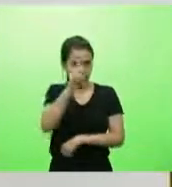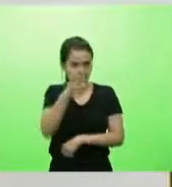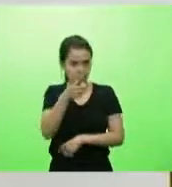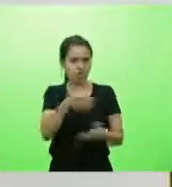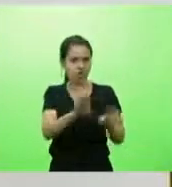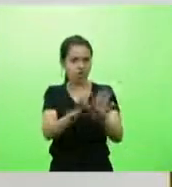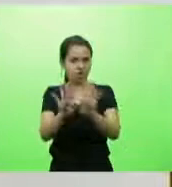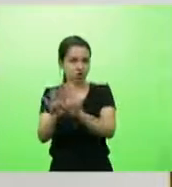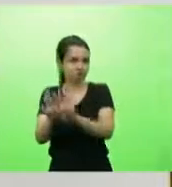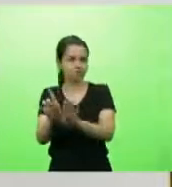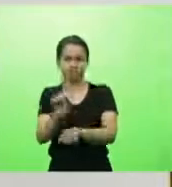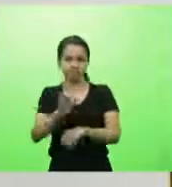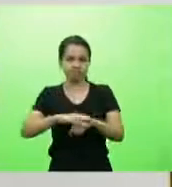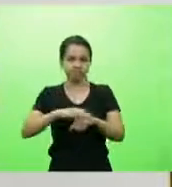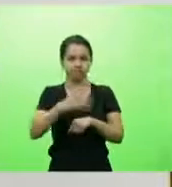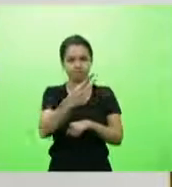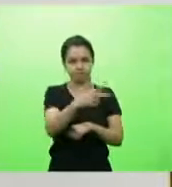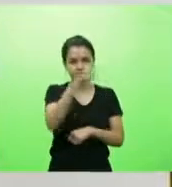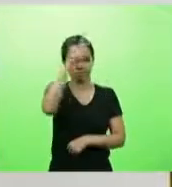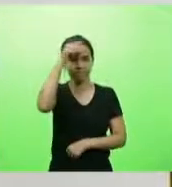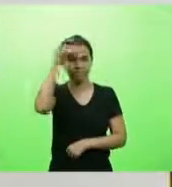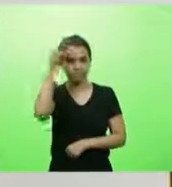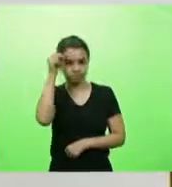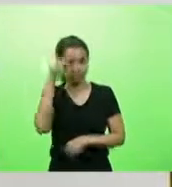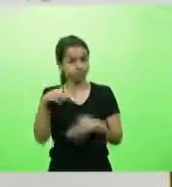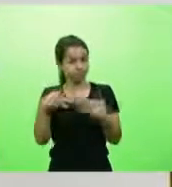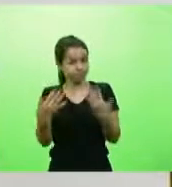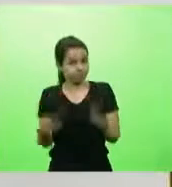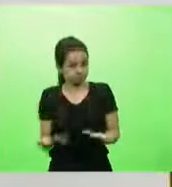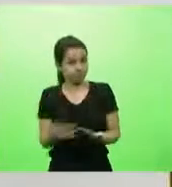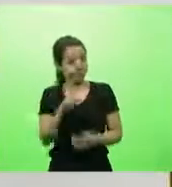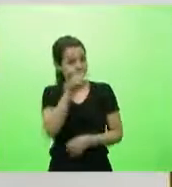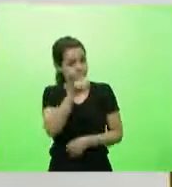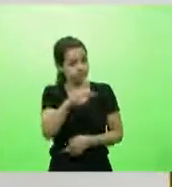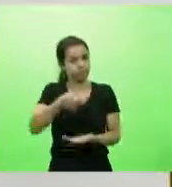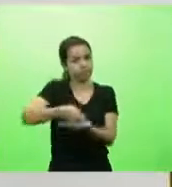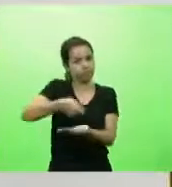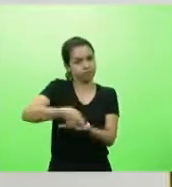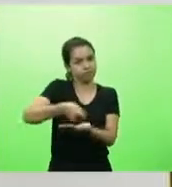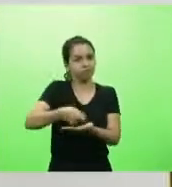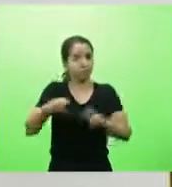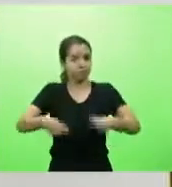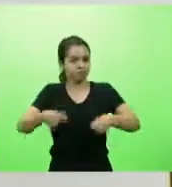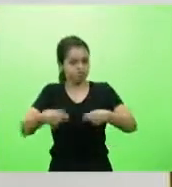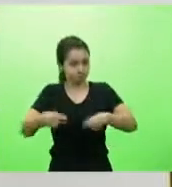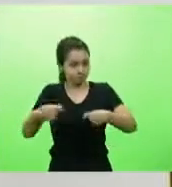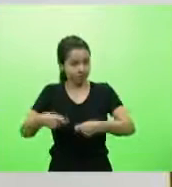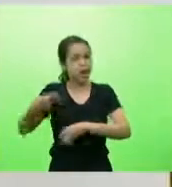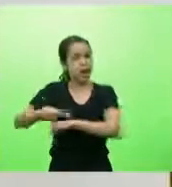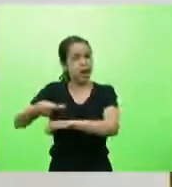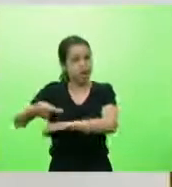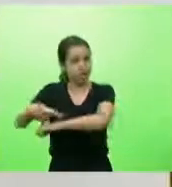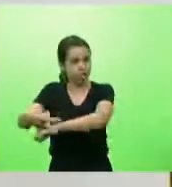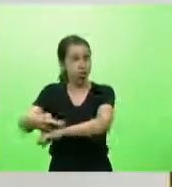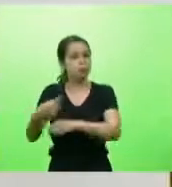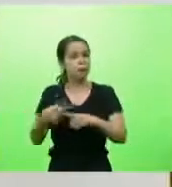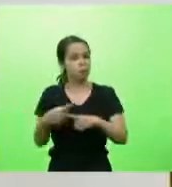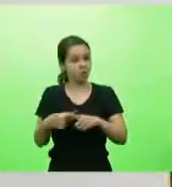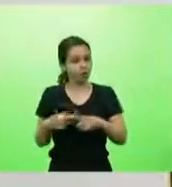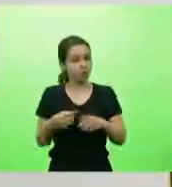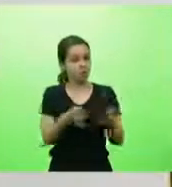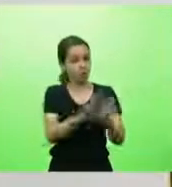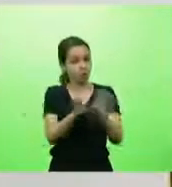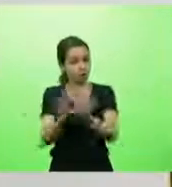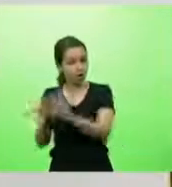fechar foi o prefeito. E se foi o prefeito que manda fechar, cobra dele leitos. Porque fechamento é para isso.